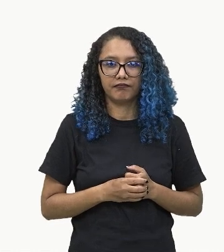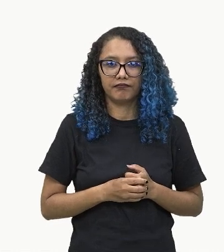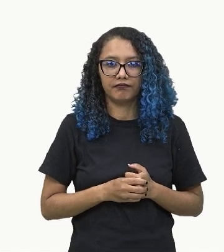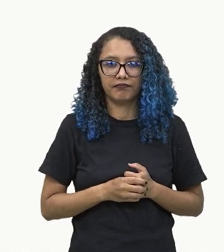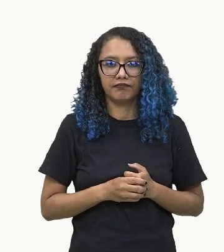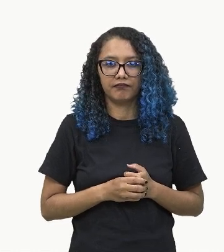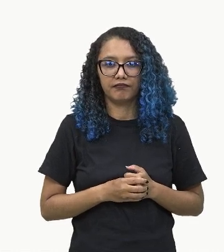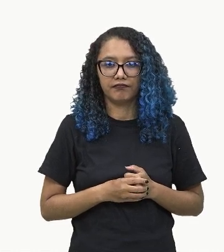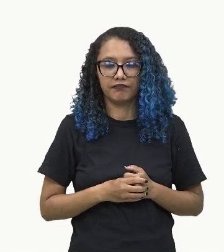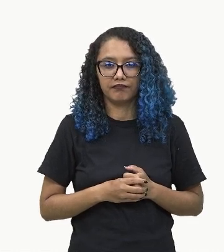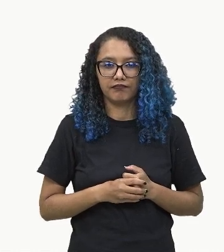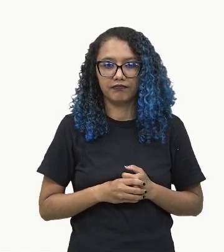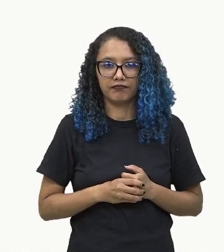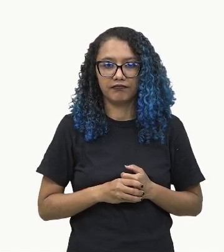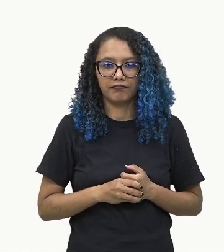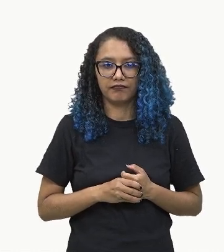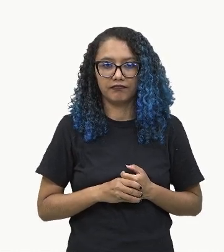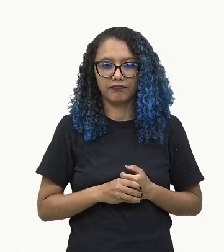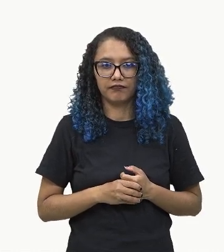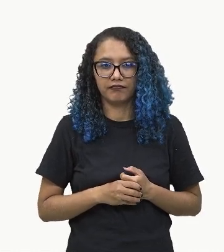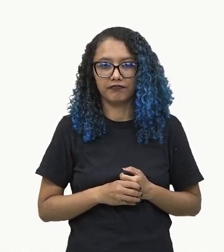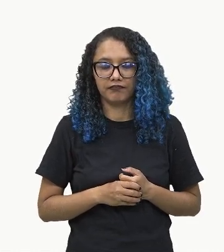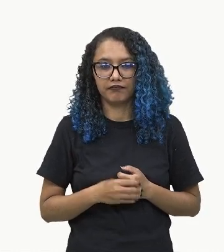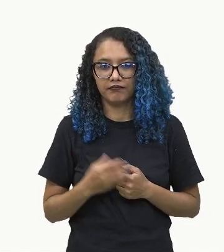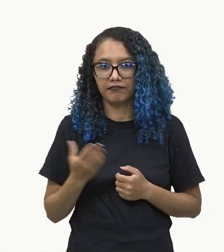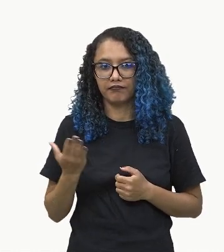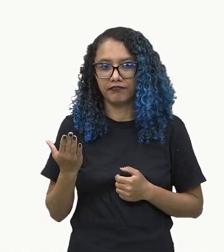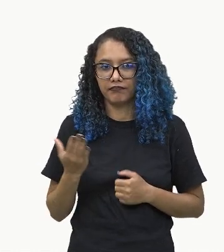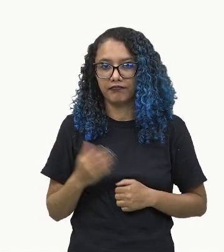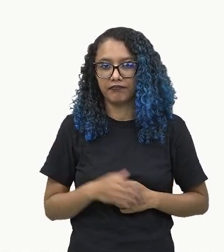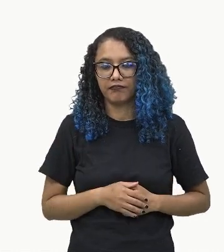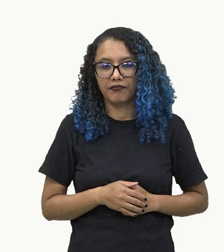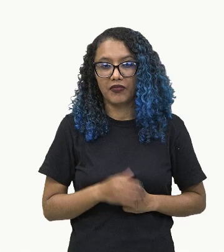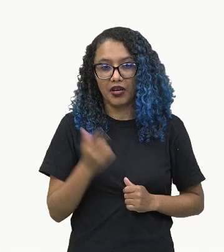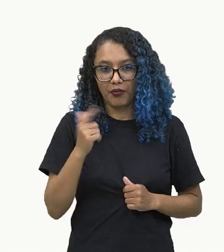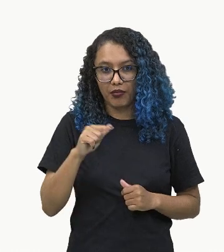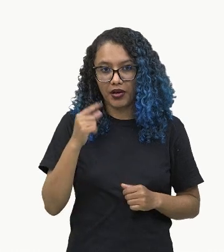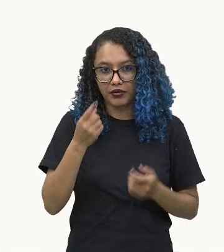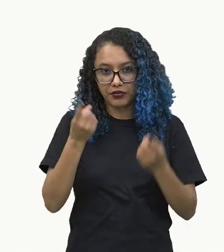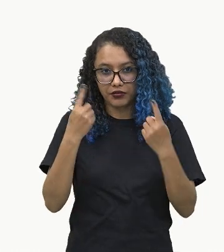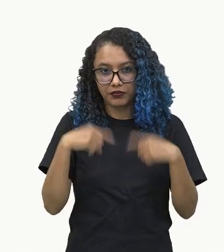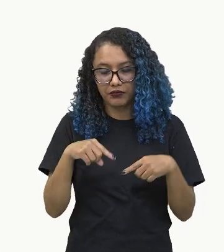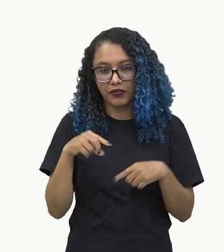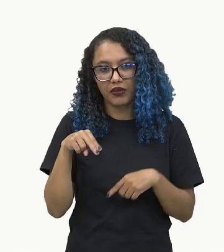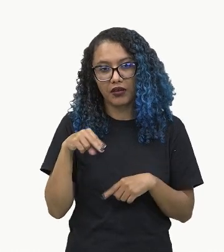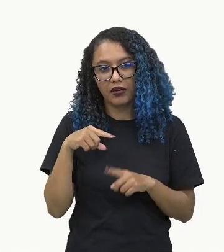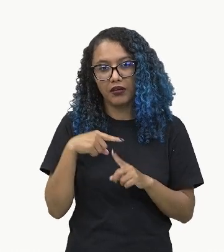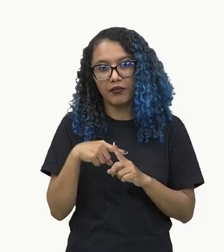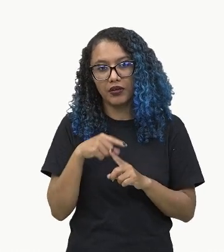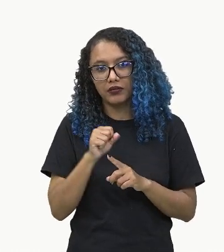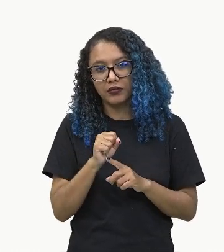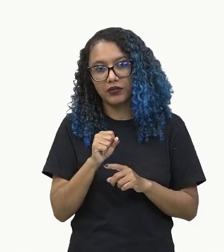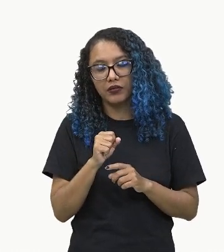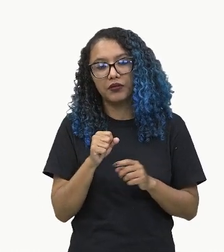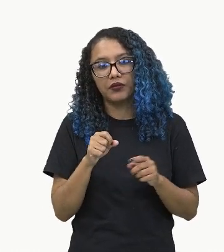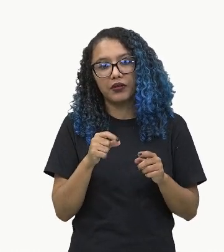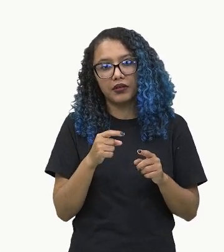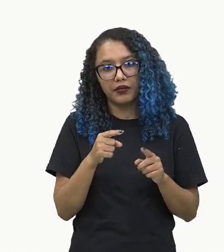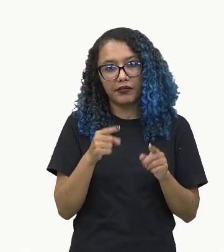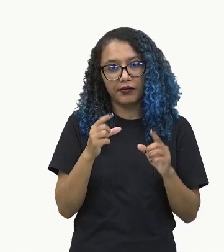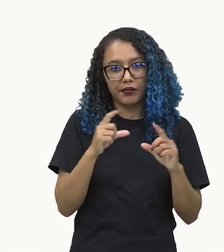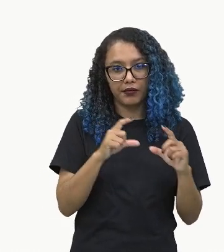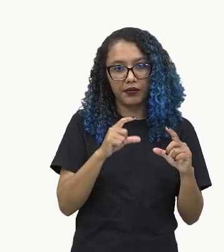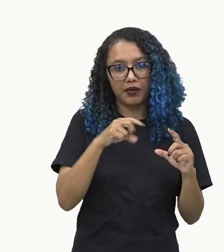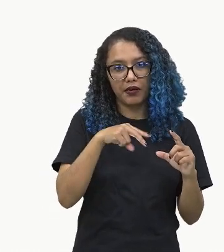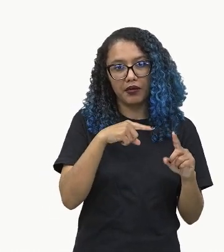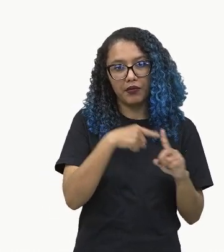cima. N mais 8 vezes n mais 6 é a forma